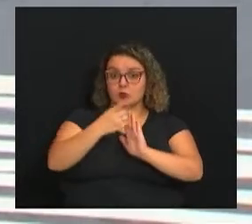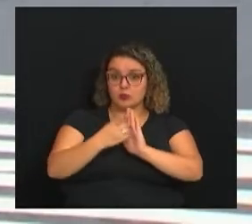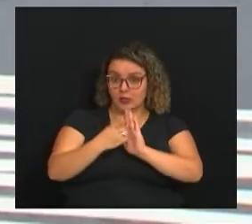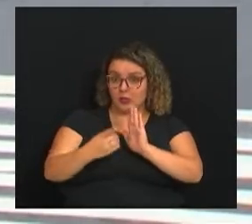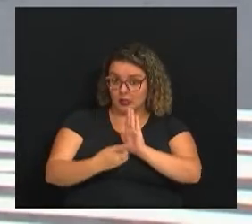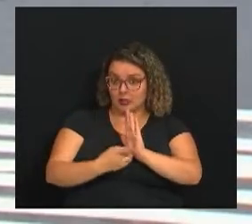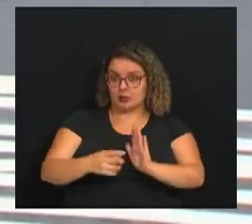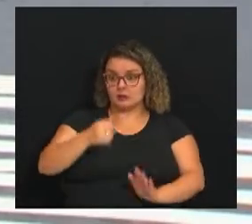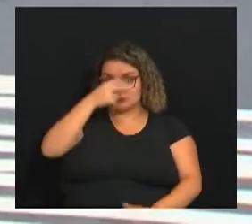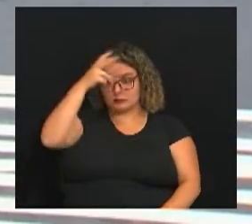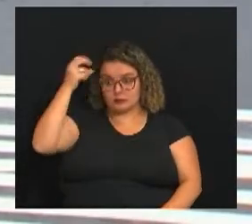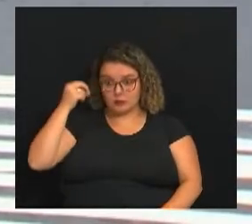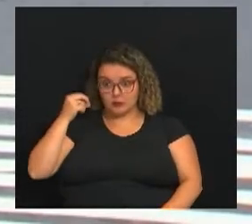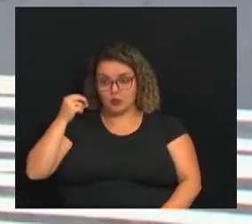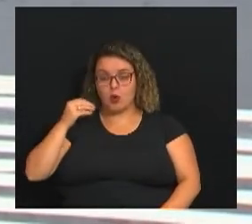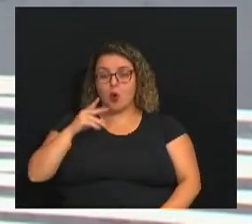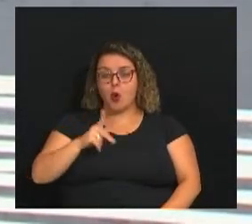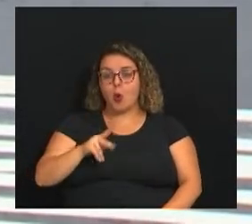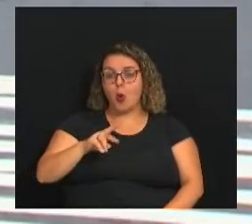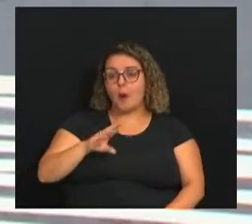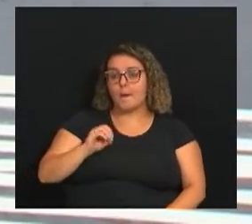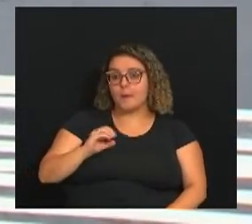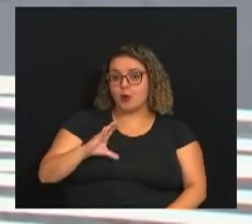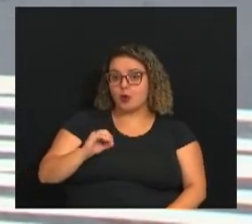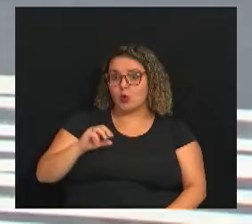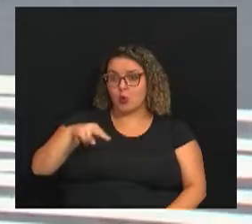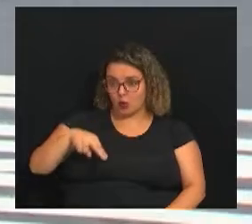Campinas será o órgão fiscalizador da Lei